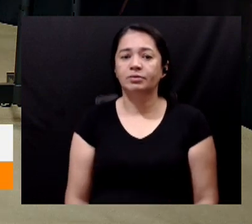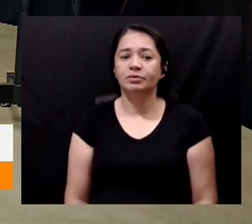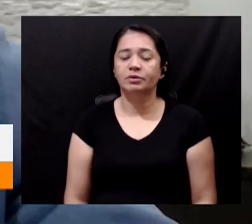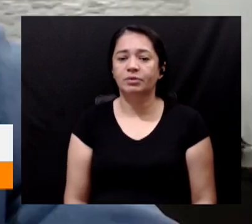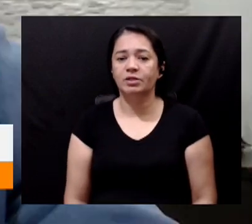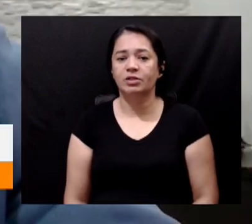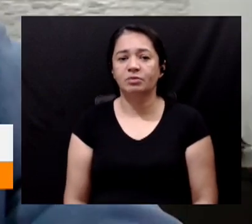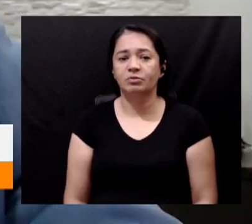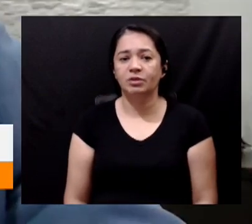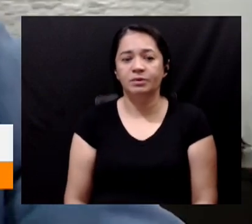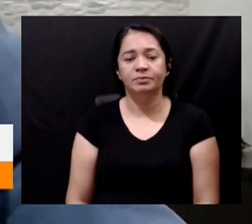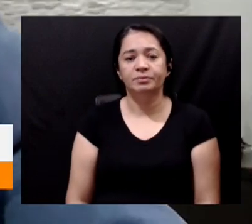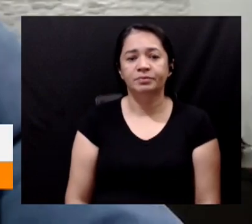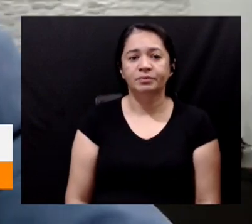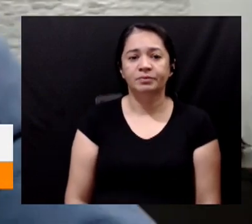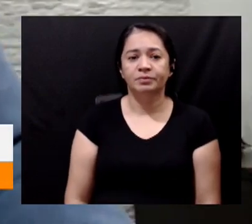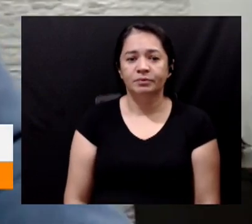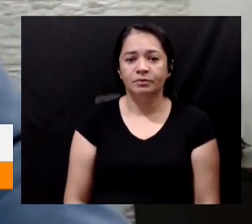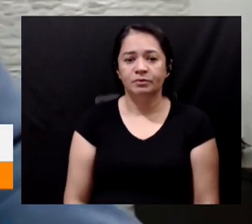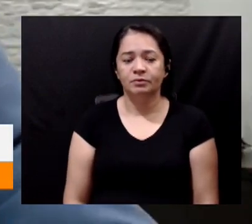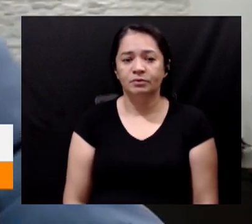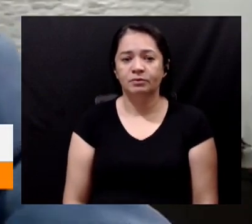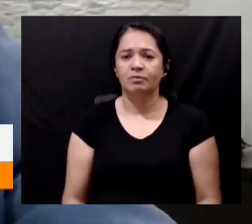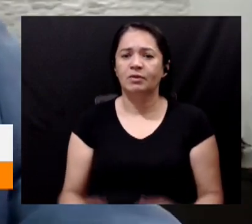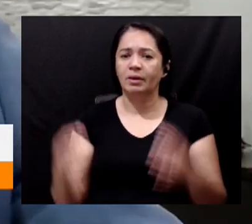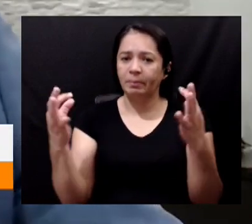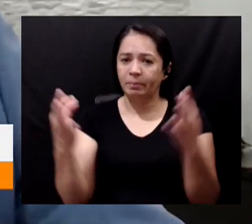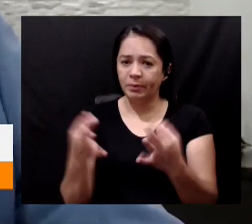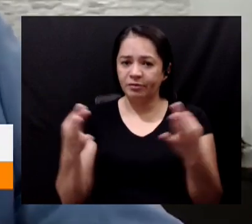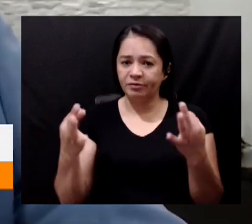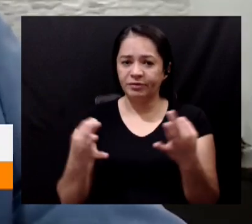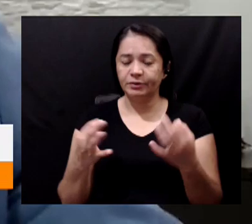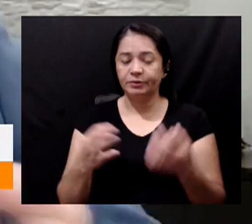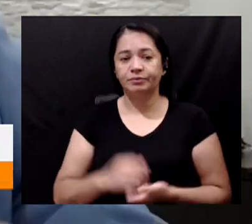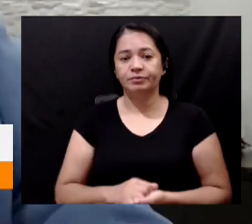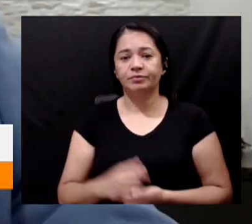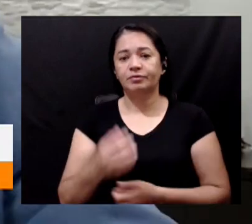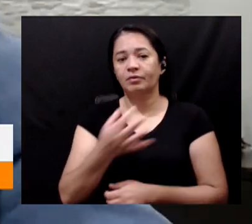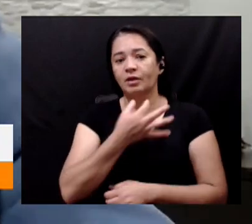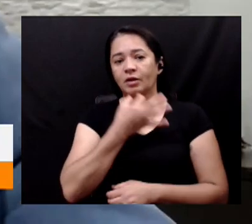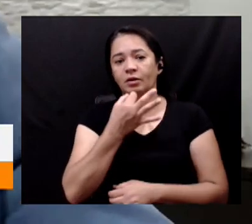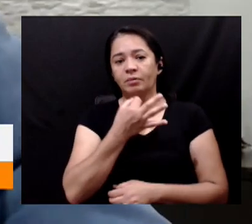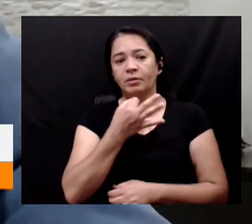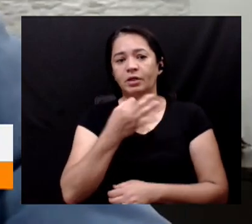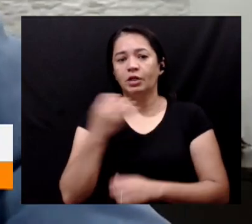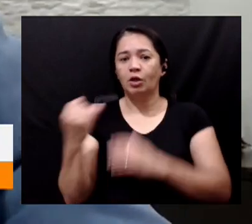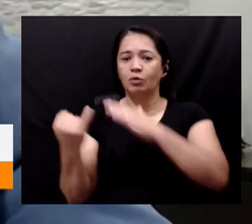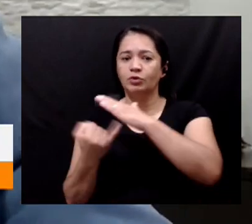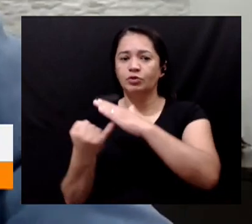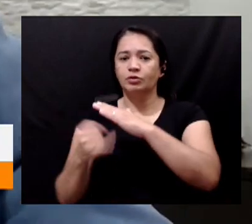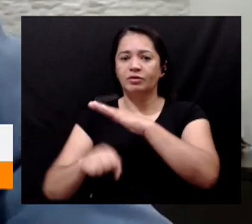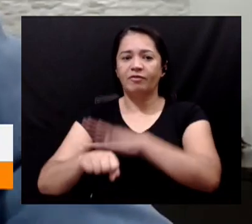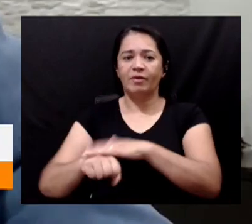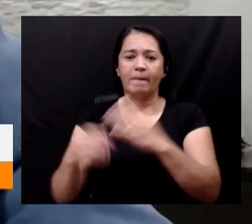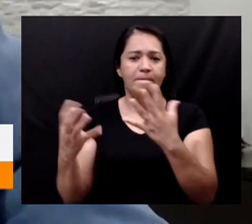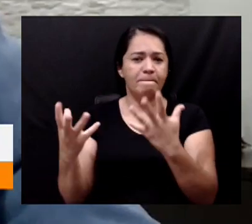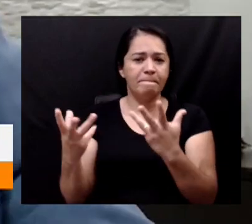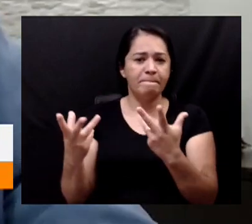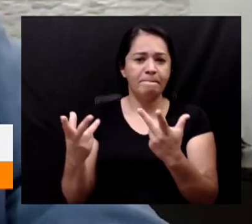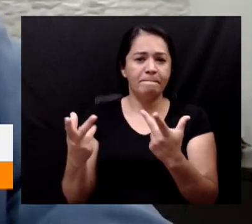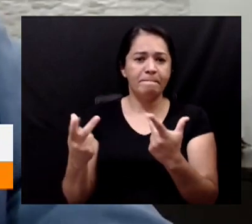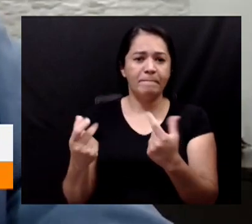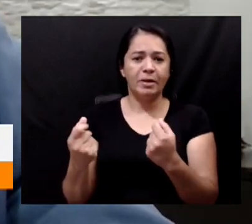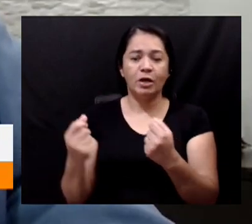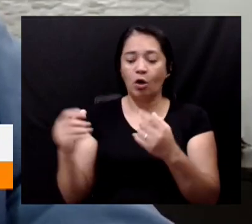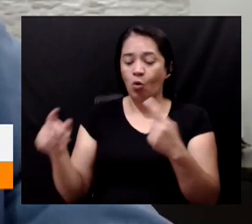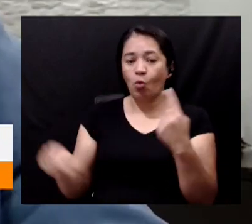agora? Perfeito. Ao meu ver, o que o Instituto faz é maravilhoso, na verdade. É no intuito justamente de